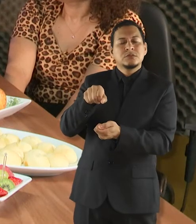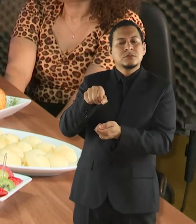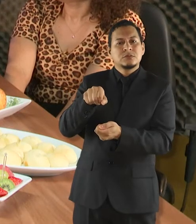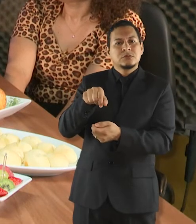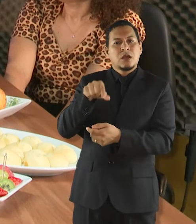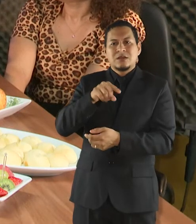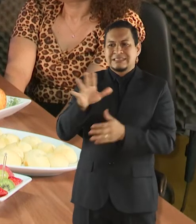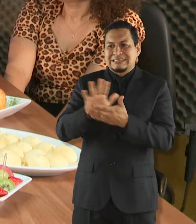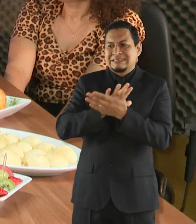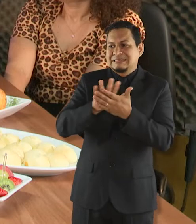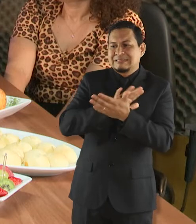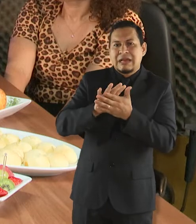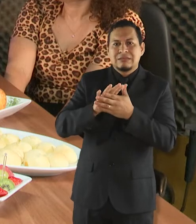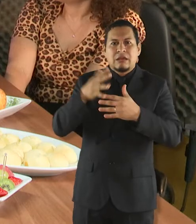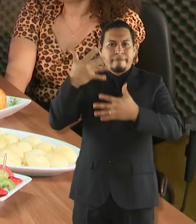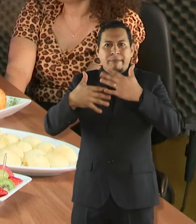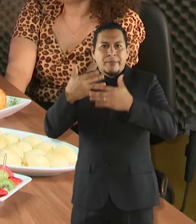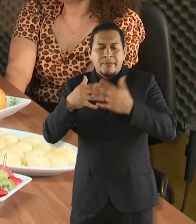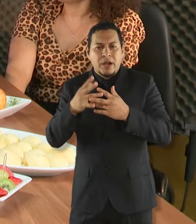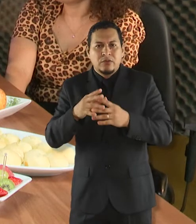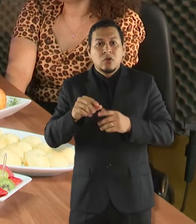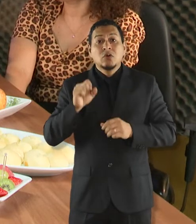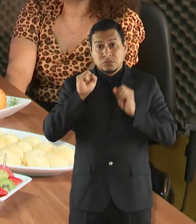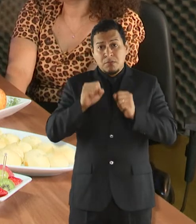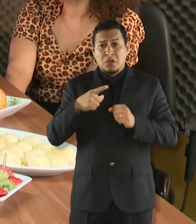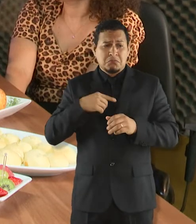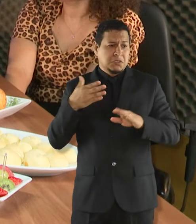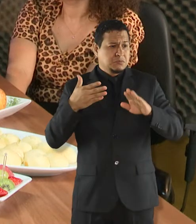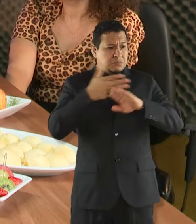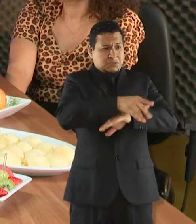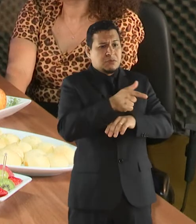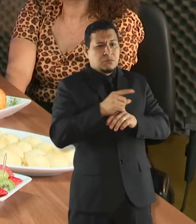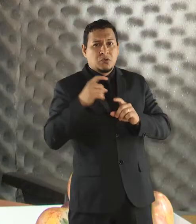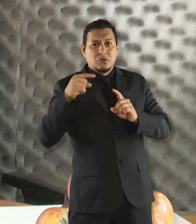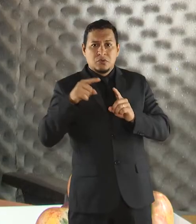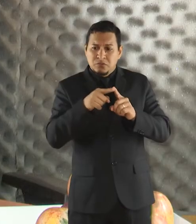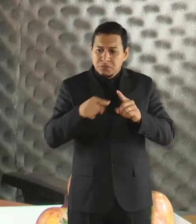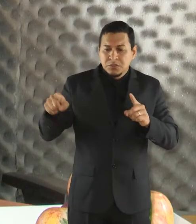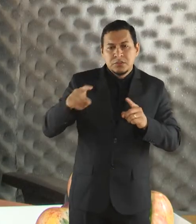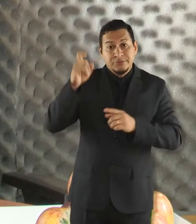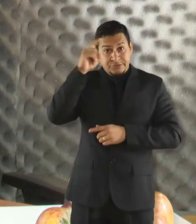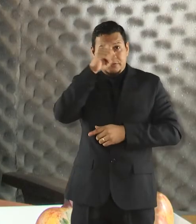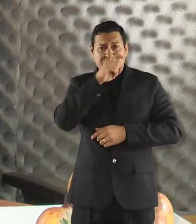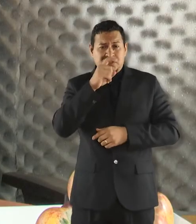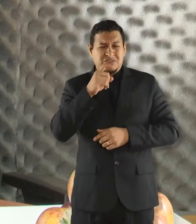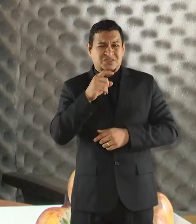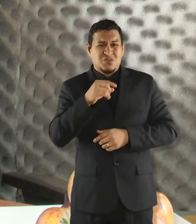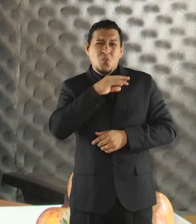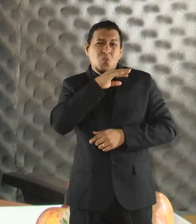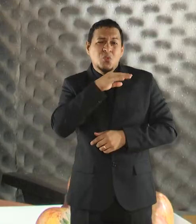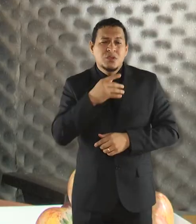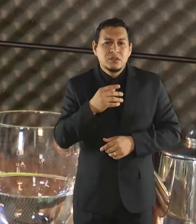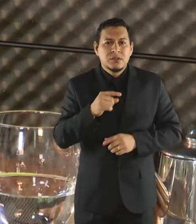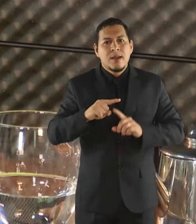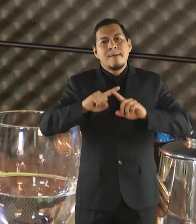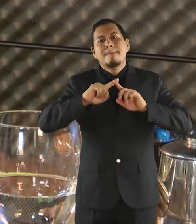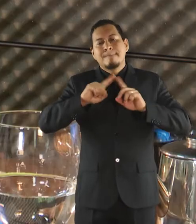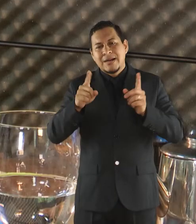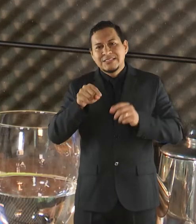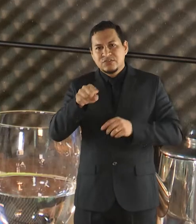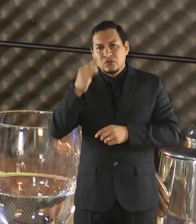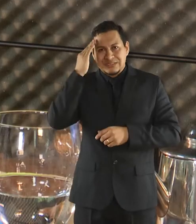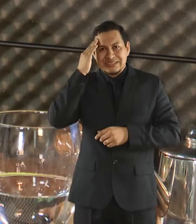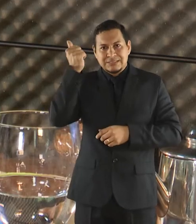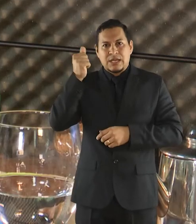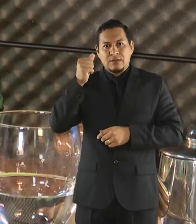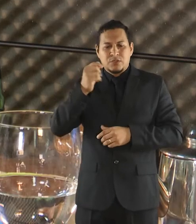nada te destrói. Você pode Você tá passar em por pé como uma momentos. rocha ali. Você pode passar por momentos ruins, claro. Qualquer uma de nós está passível disso. Mas se você sabe